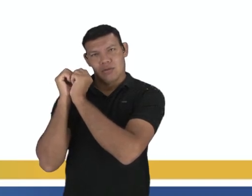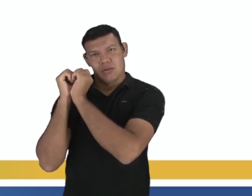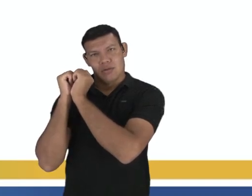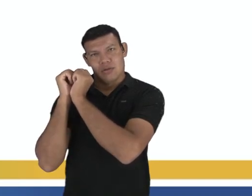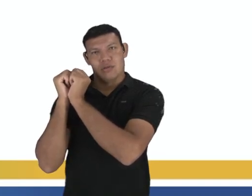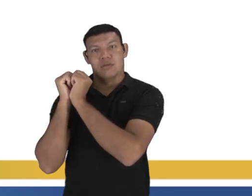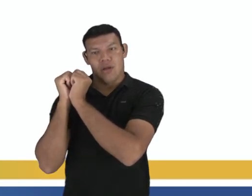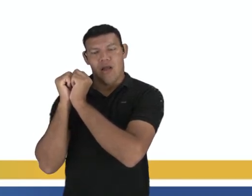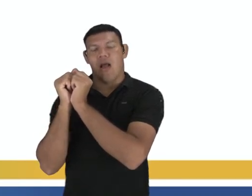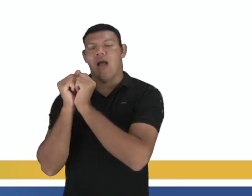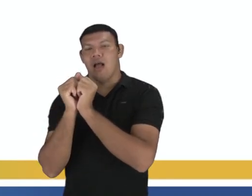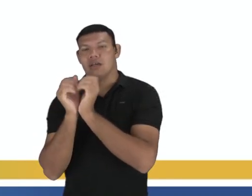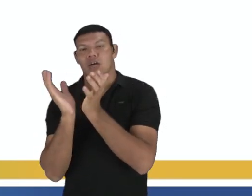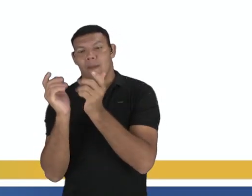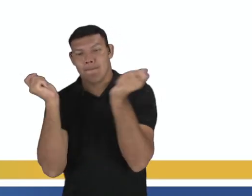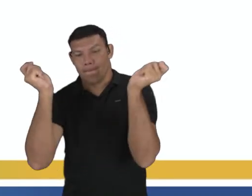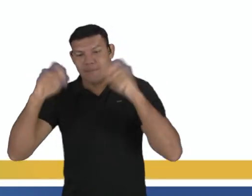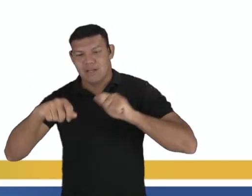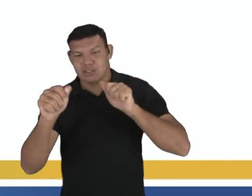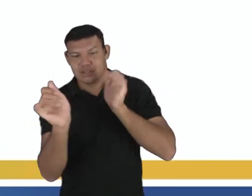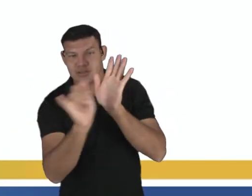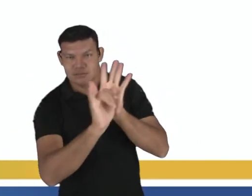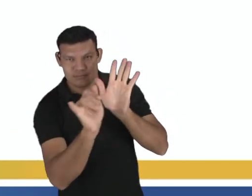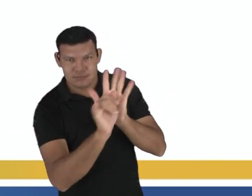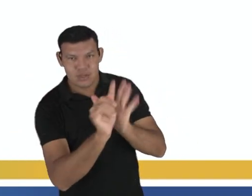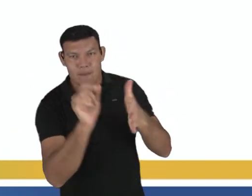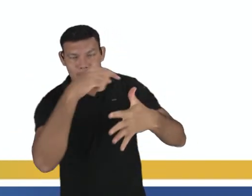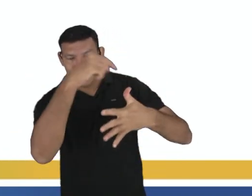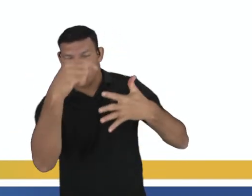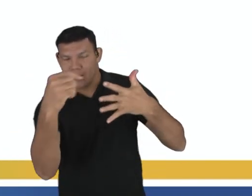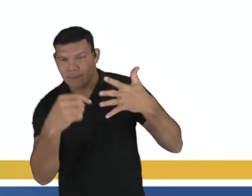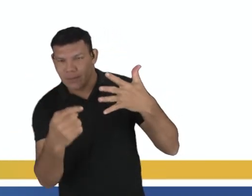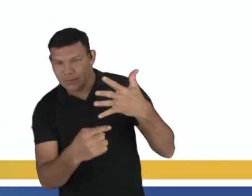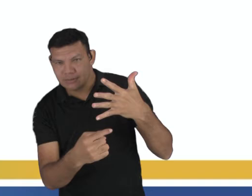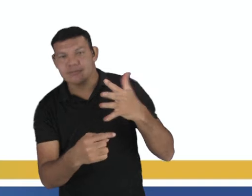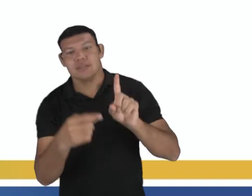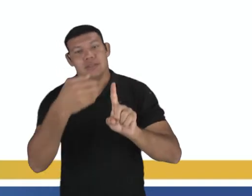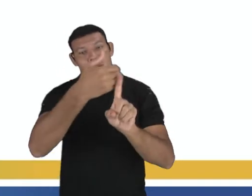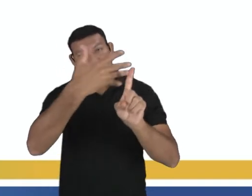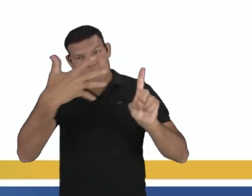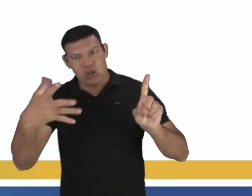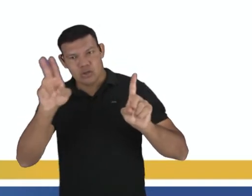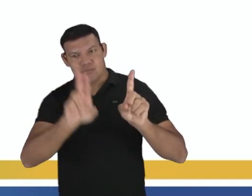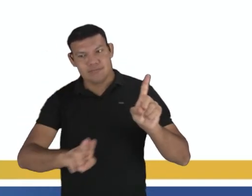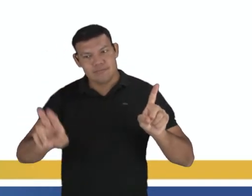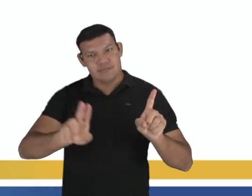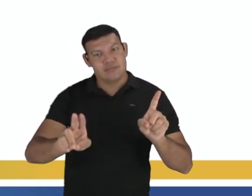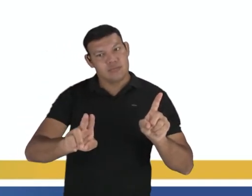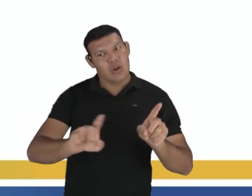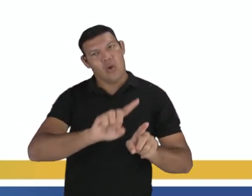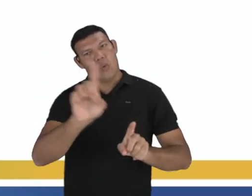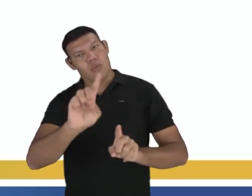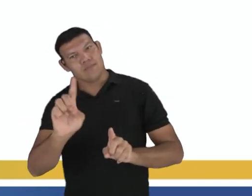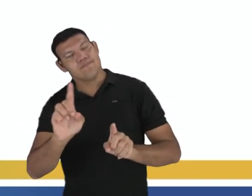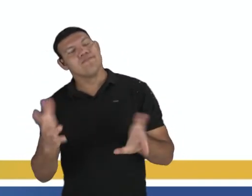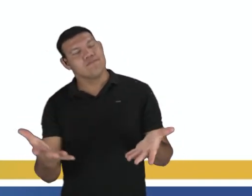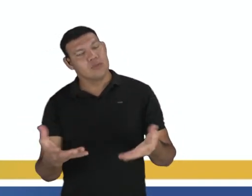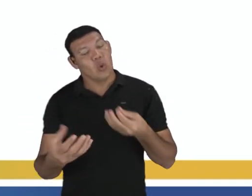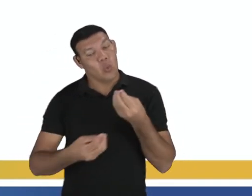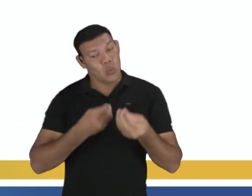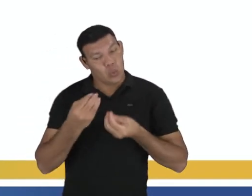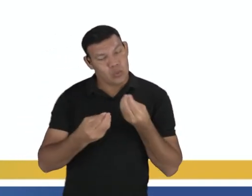identificar os operadores que devem ser usados ou não, como eles são usados.